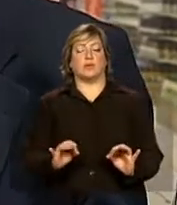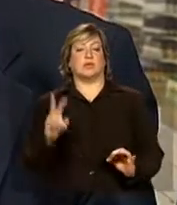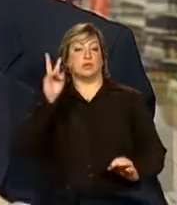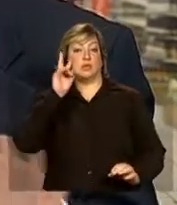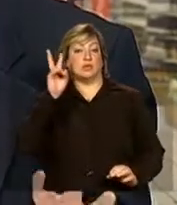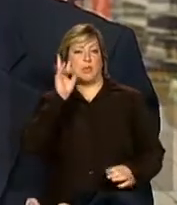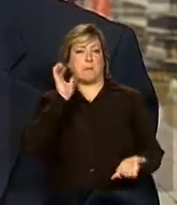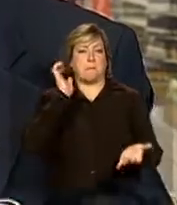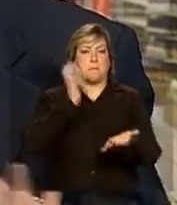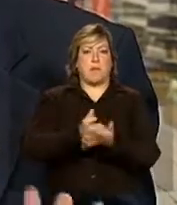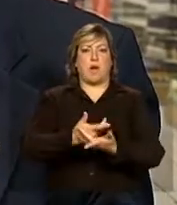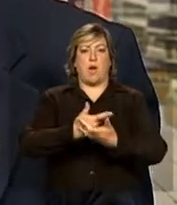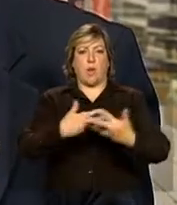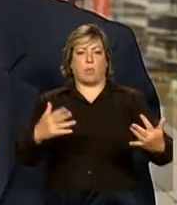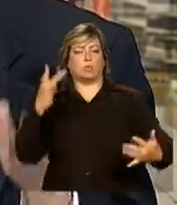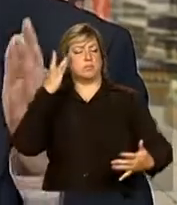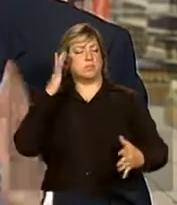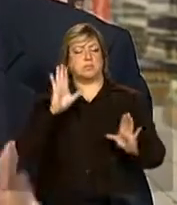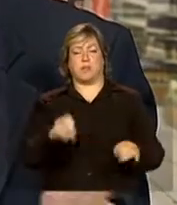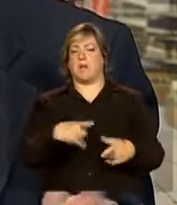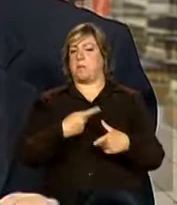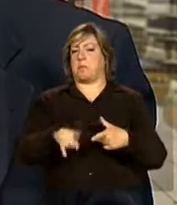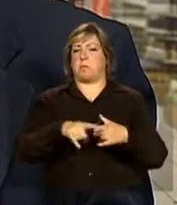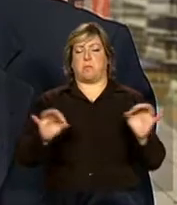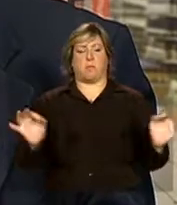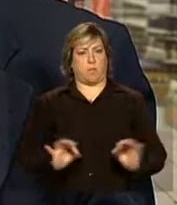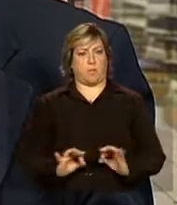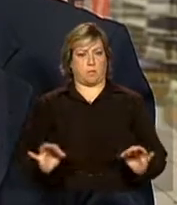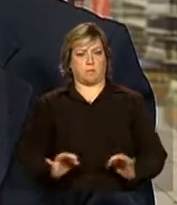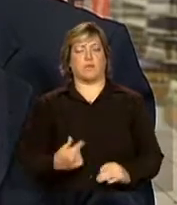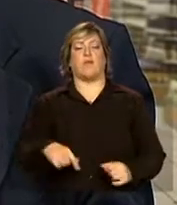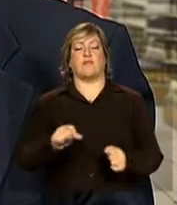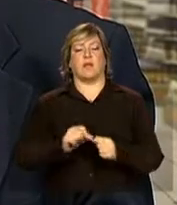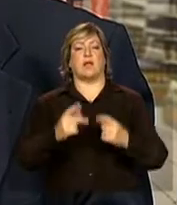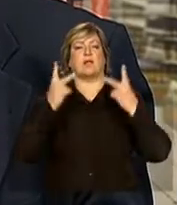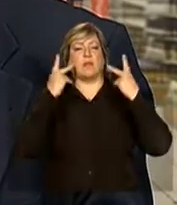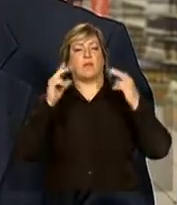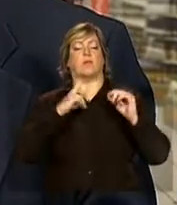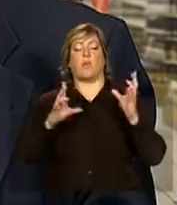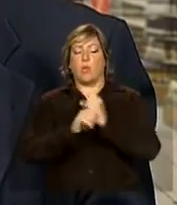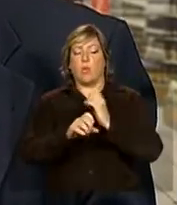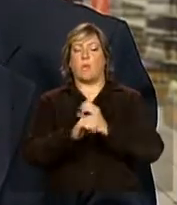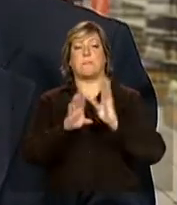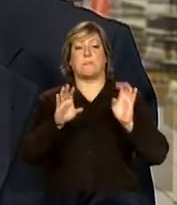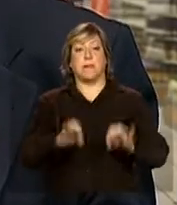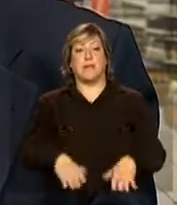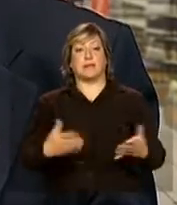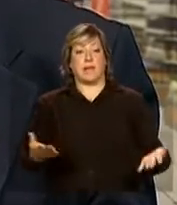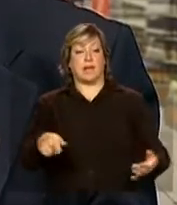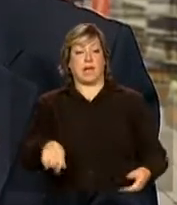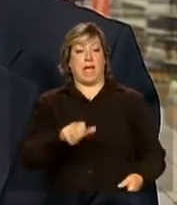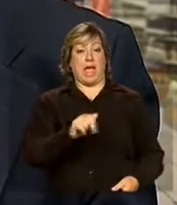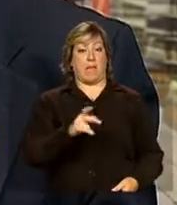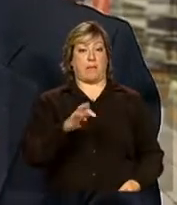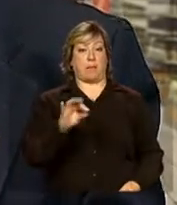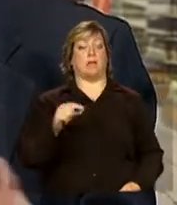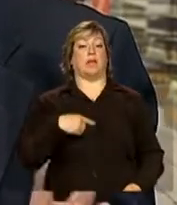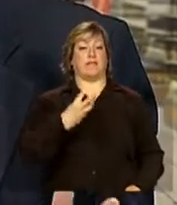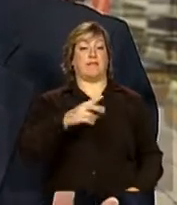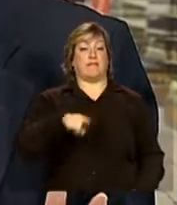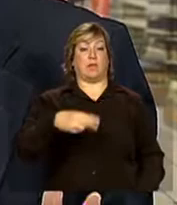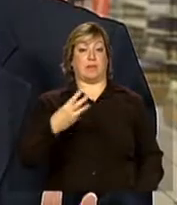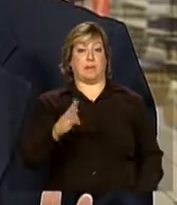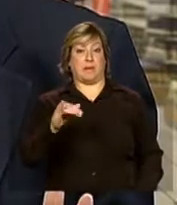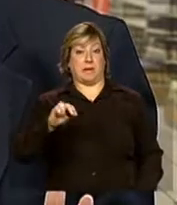solidez, de equilíbrio, nenhum problema, nós fizemos com muita tranquilidade essas contas, e o aporte de 3,3 é o